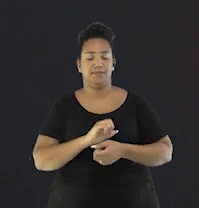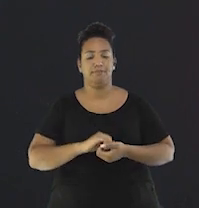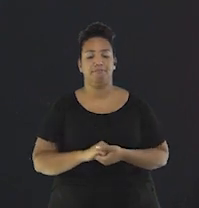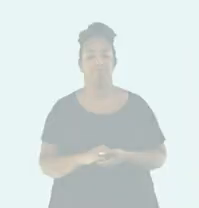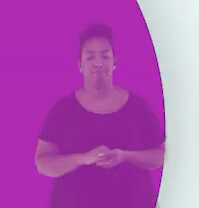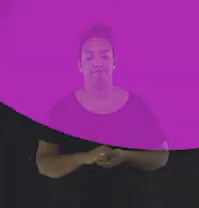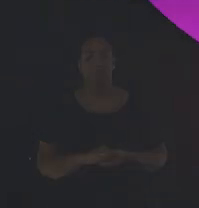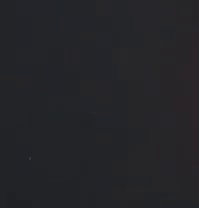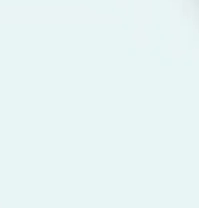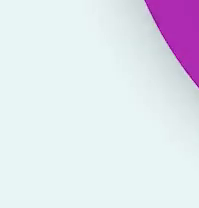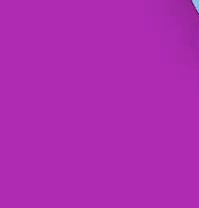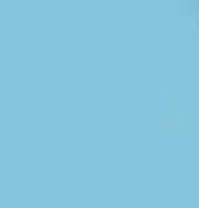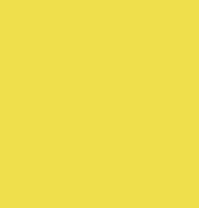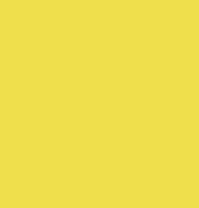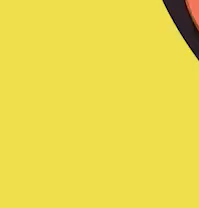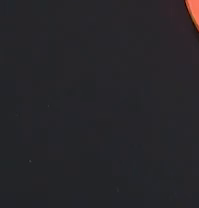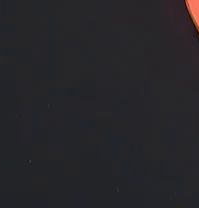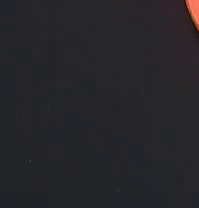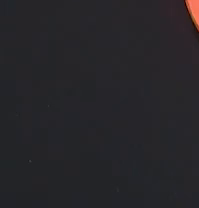E esperamos secar.